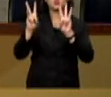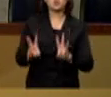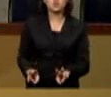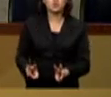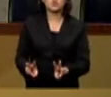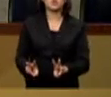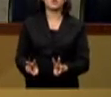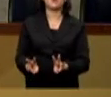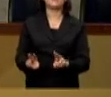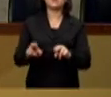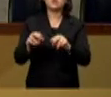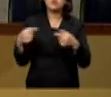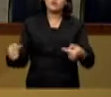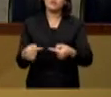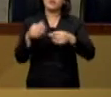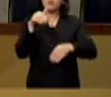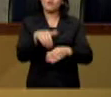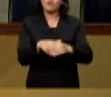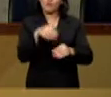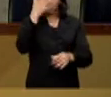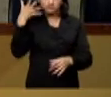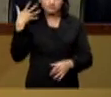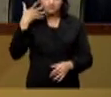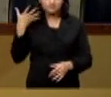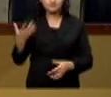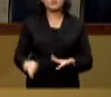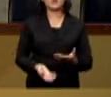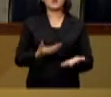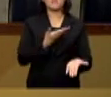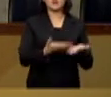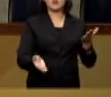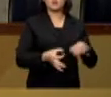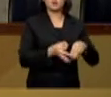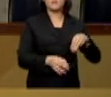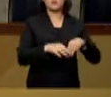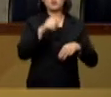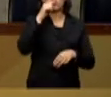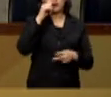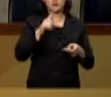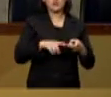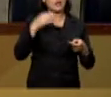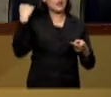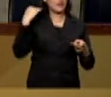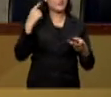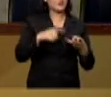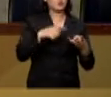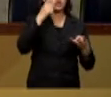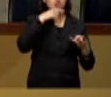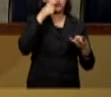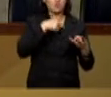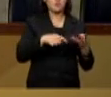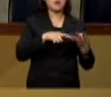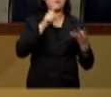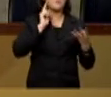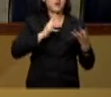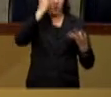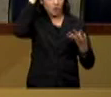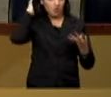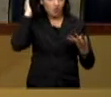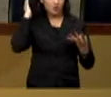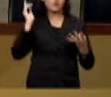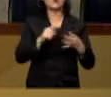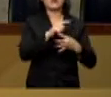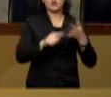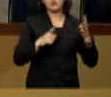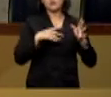do voto do relator, vencidos ministro Edson Fachin, Carmen Lúcia e Gilmar Mendes, e o ministro Marco Aurélio, tudo nos termos aqui